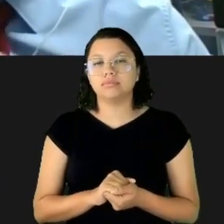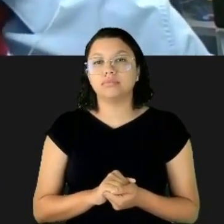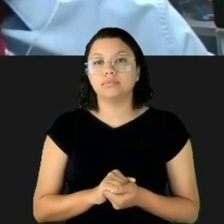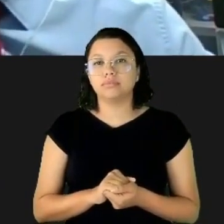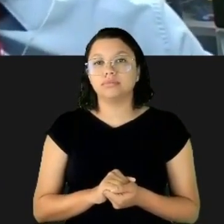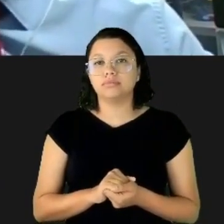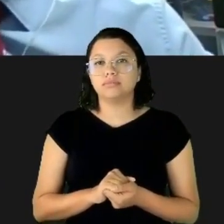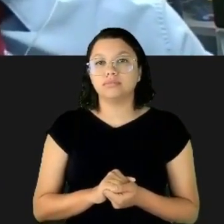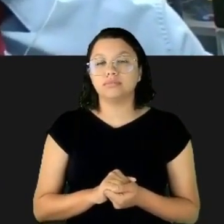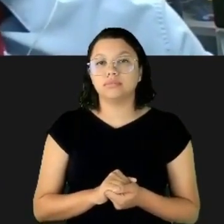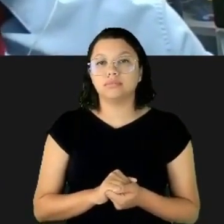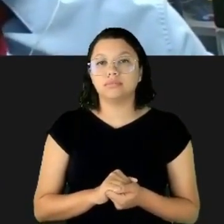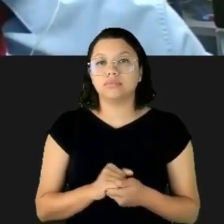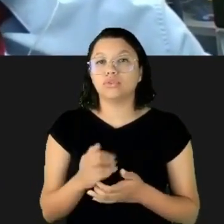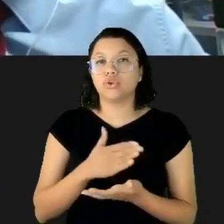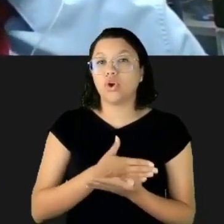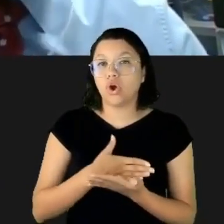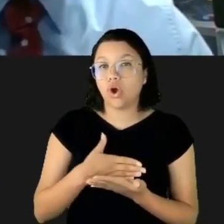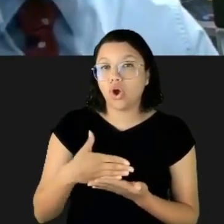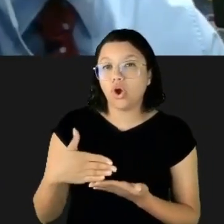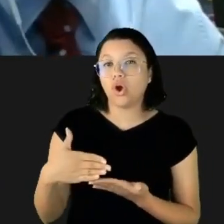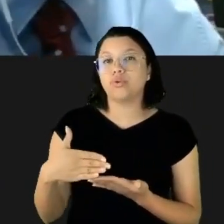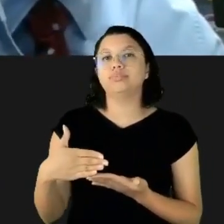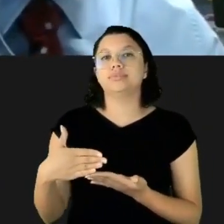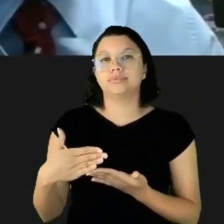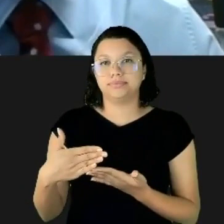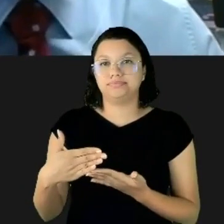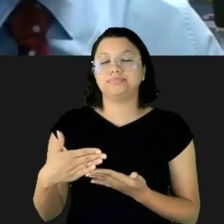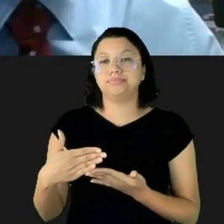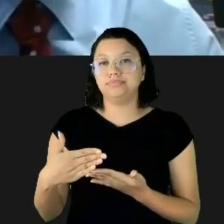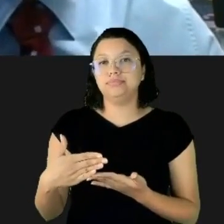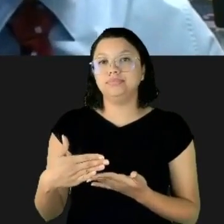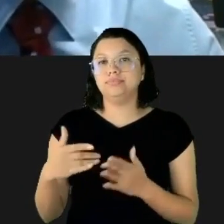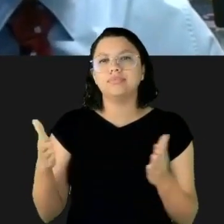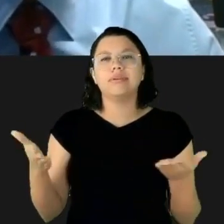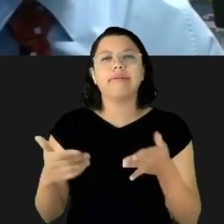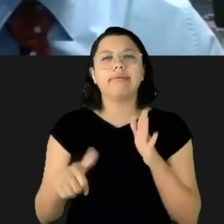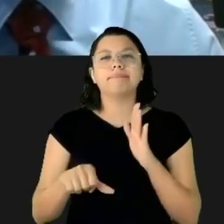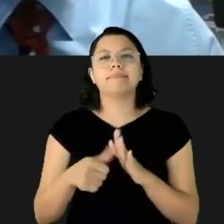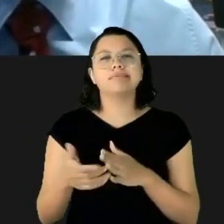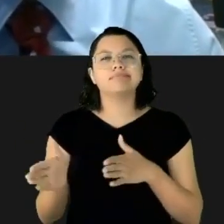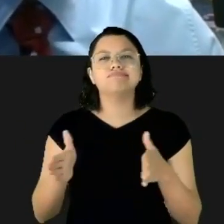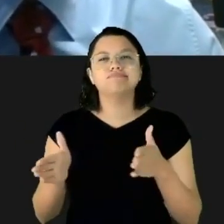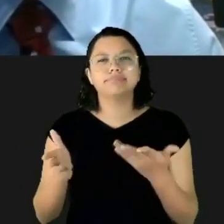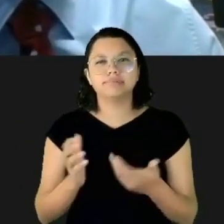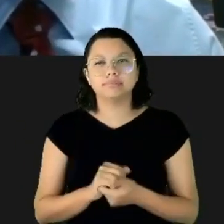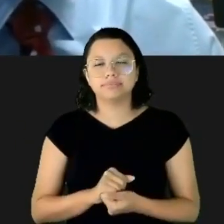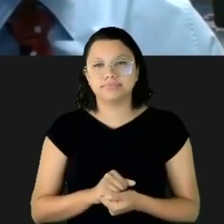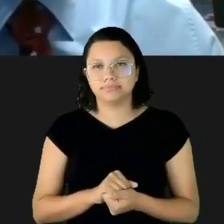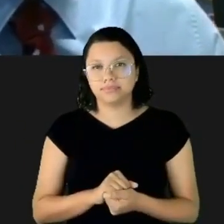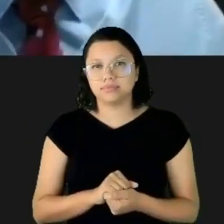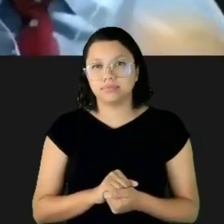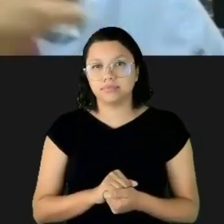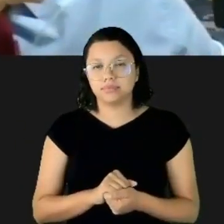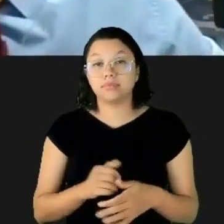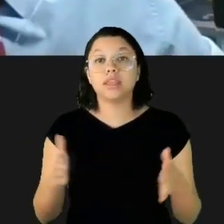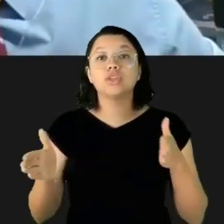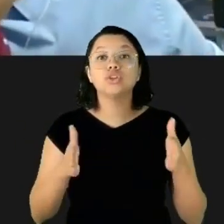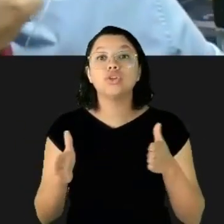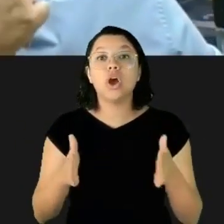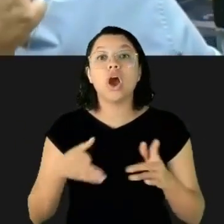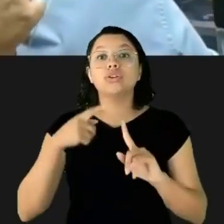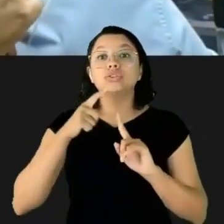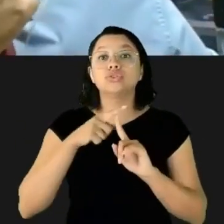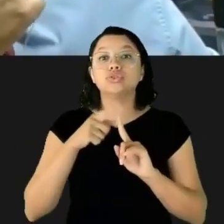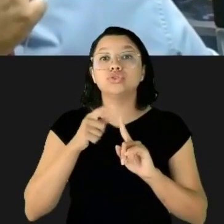pelo menos partir do zero sair daquela daquela primeira situação e a